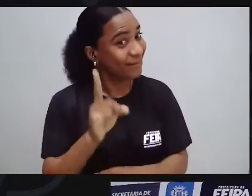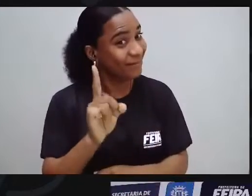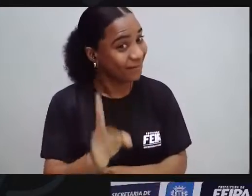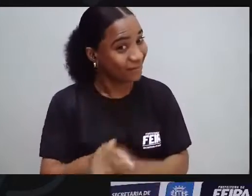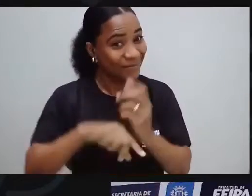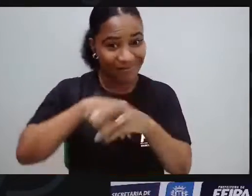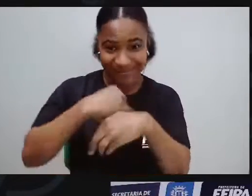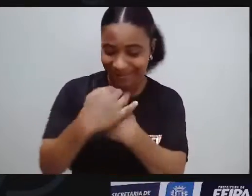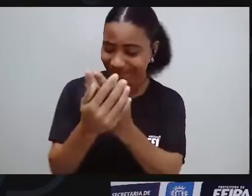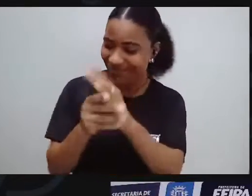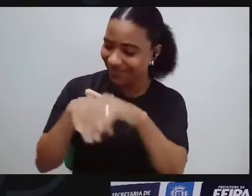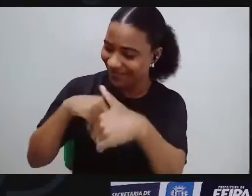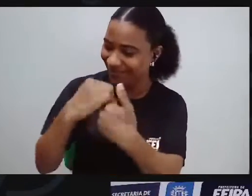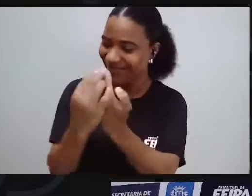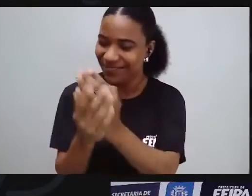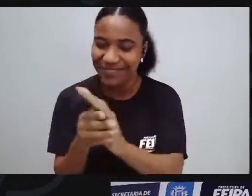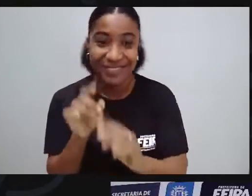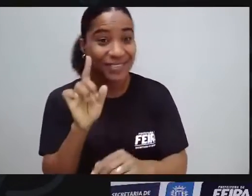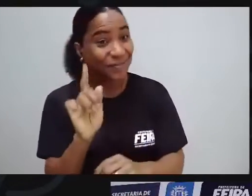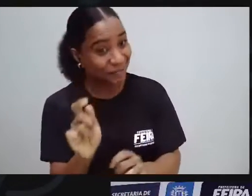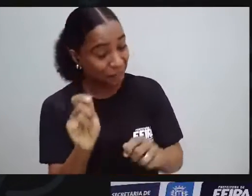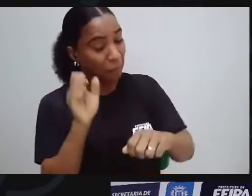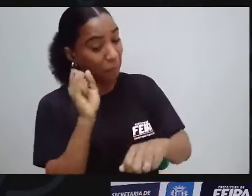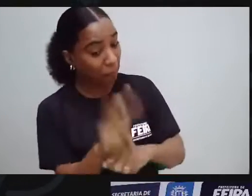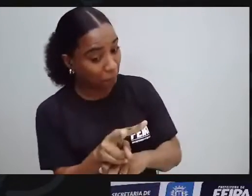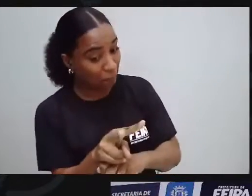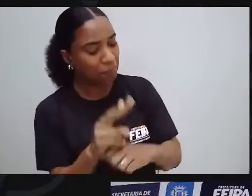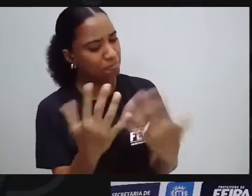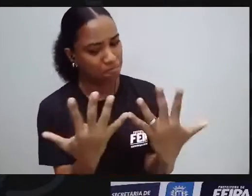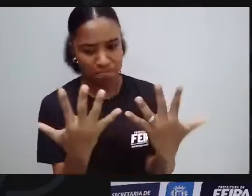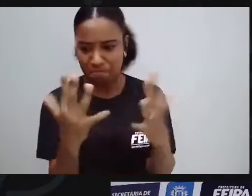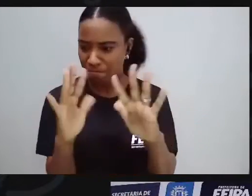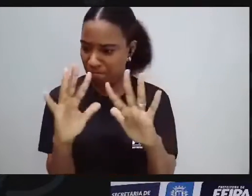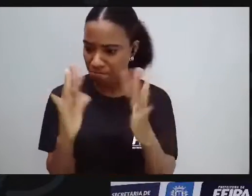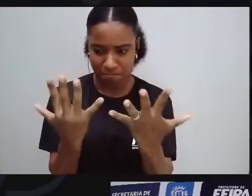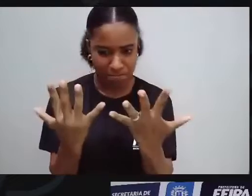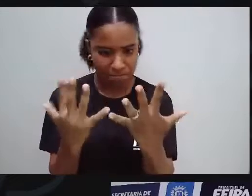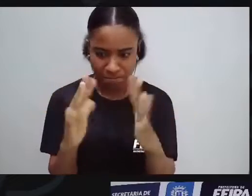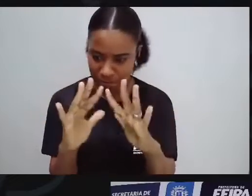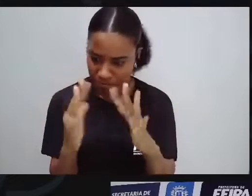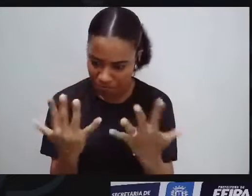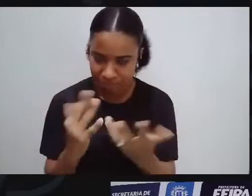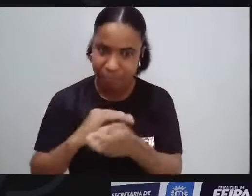E aí a ouvir os lados tem